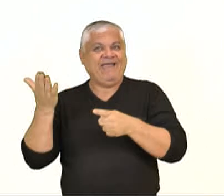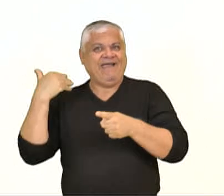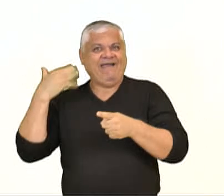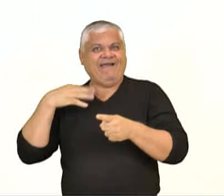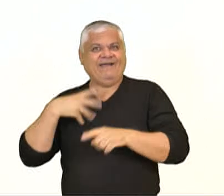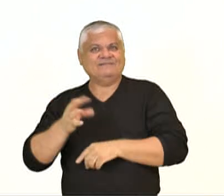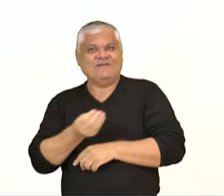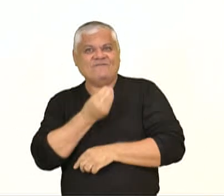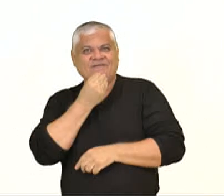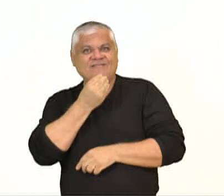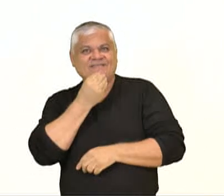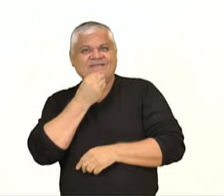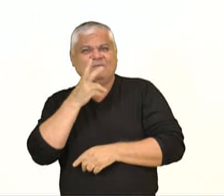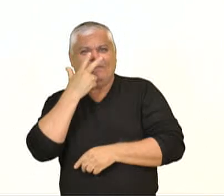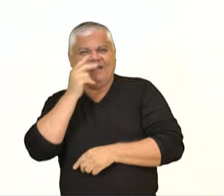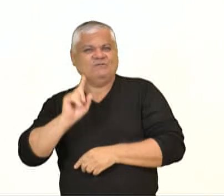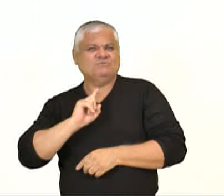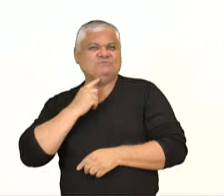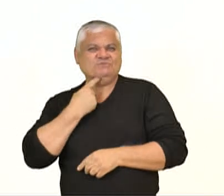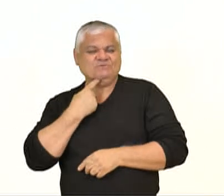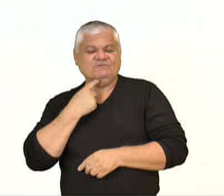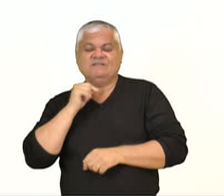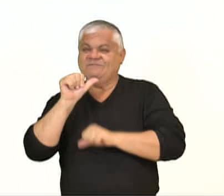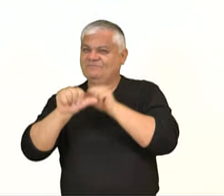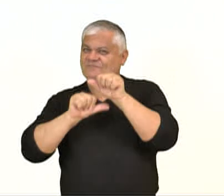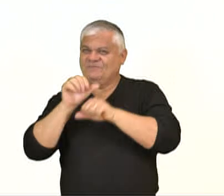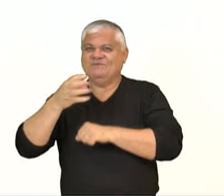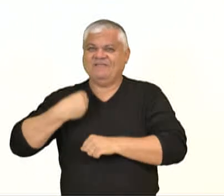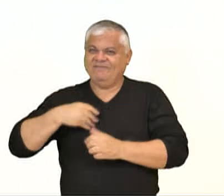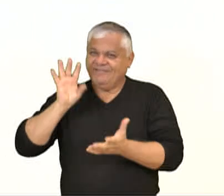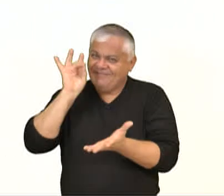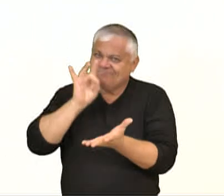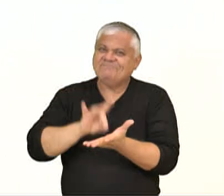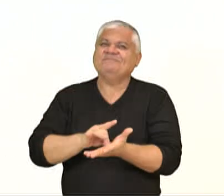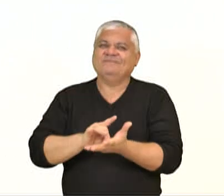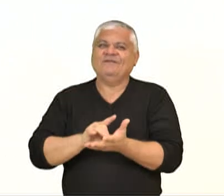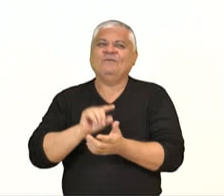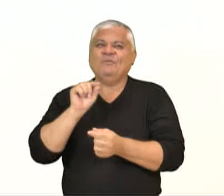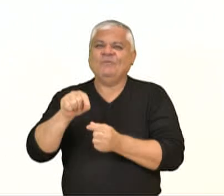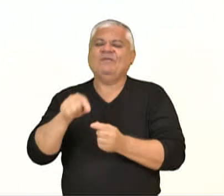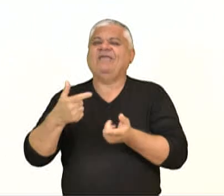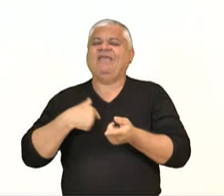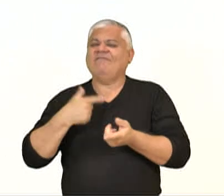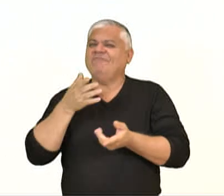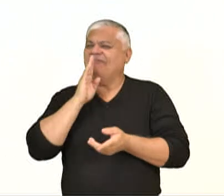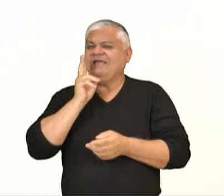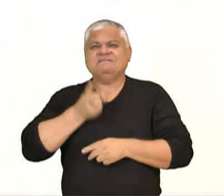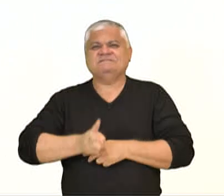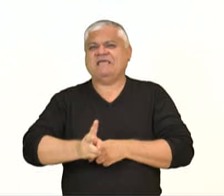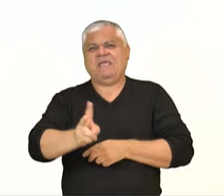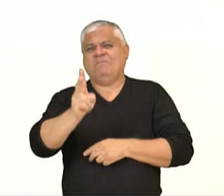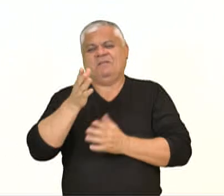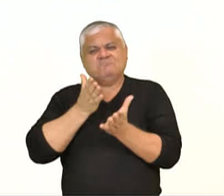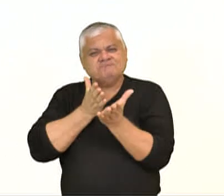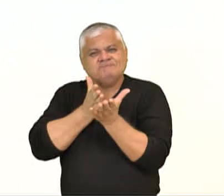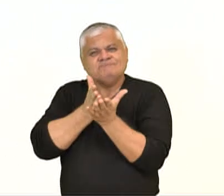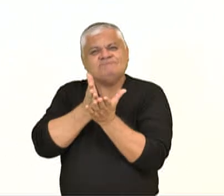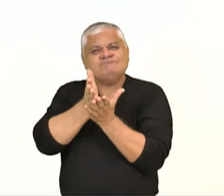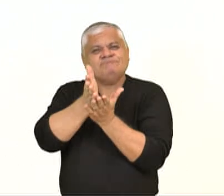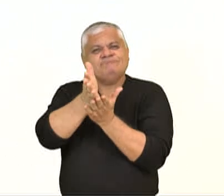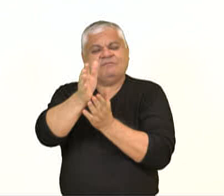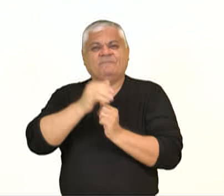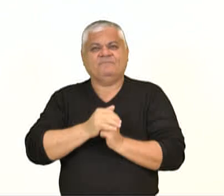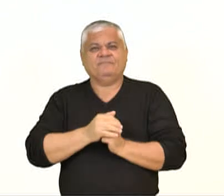evidência e seu nevoeiro. O real e válido na árvore é a reta que vai para cima. Todos já